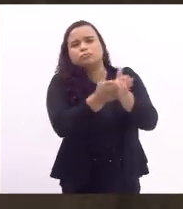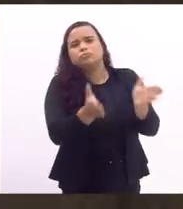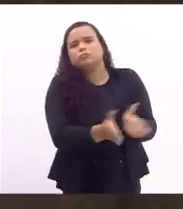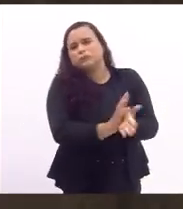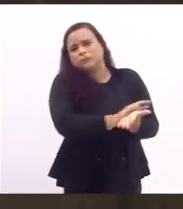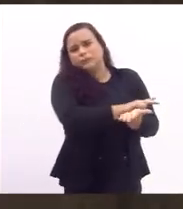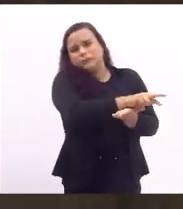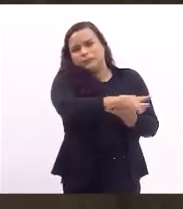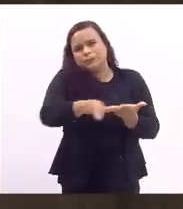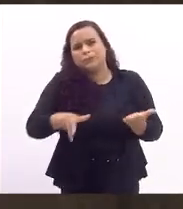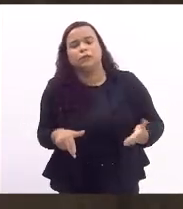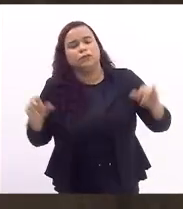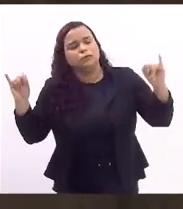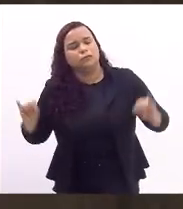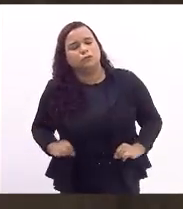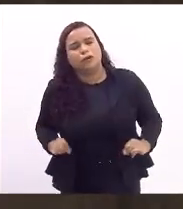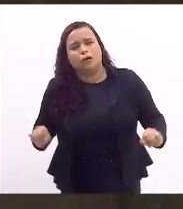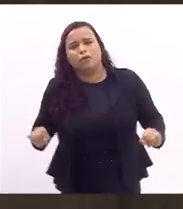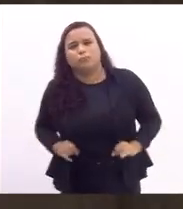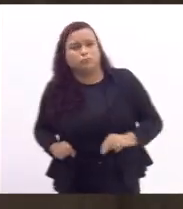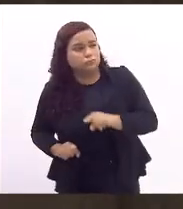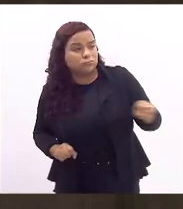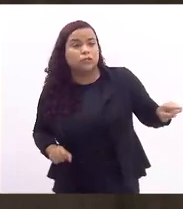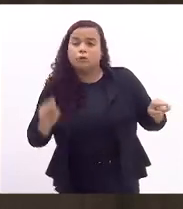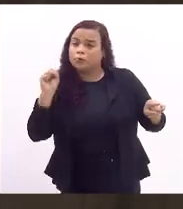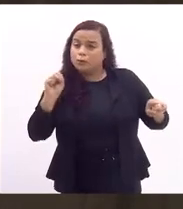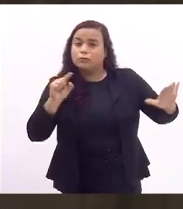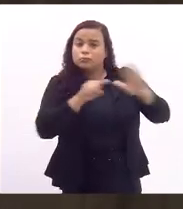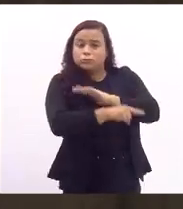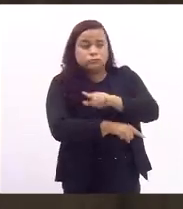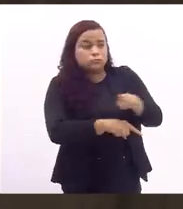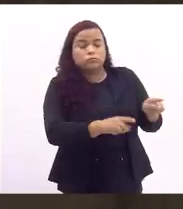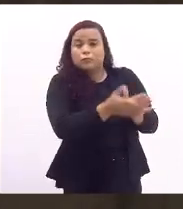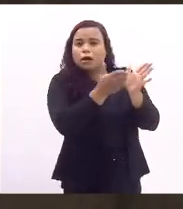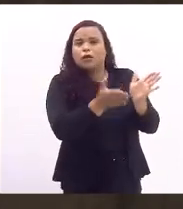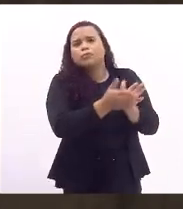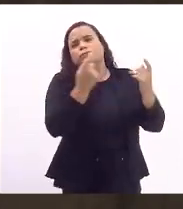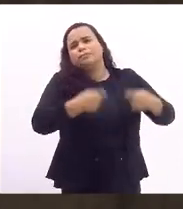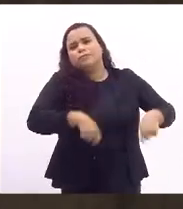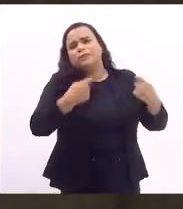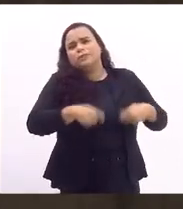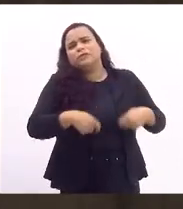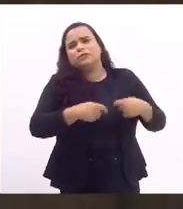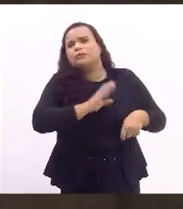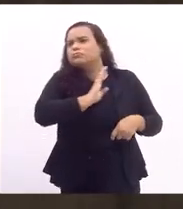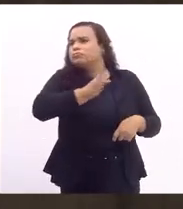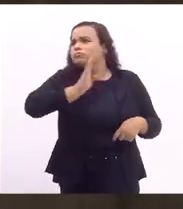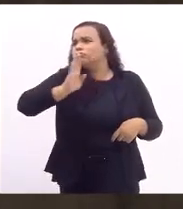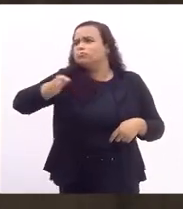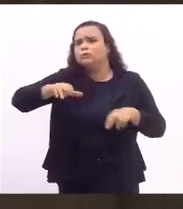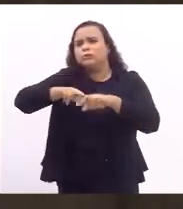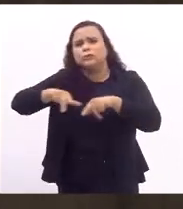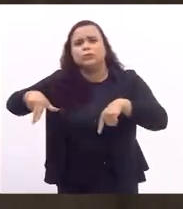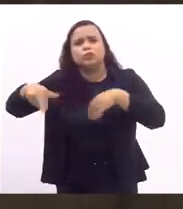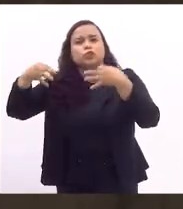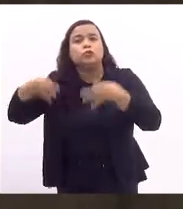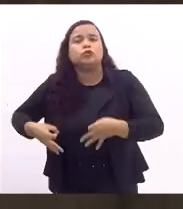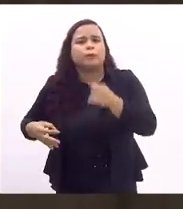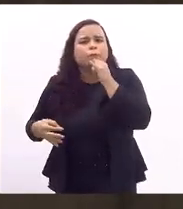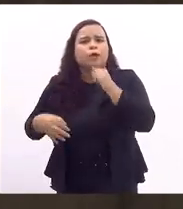onde os pobres É só perguntar aos pobres que precisam de acesso à justiça